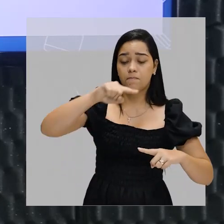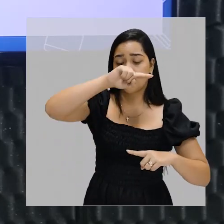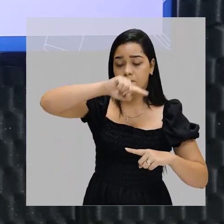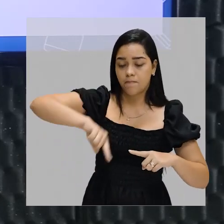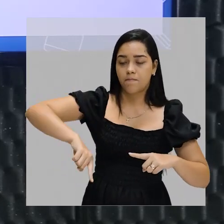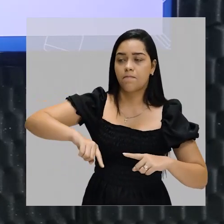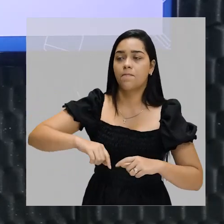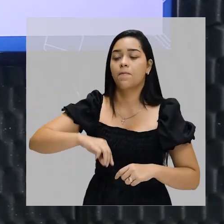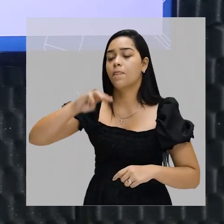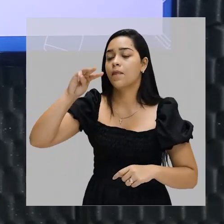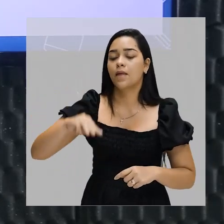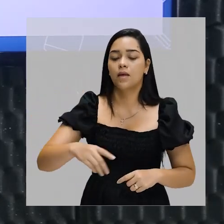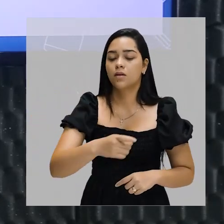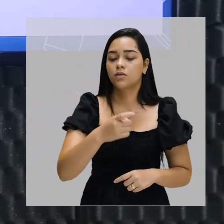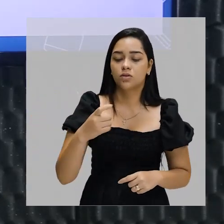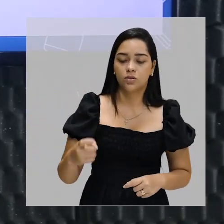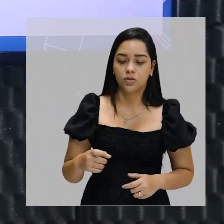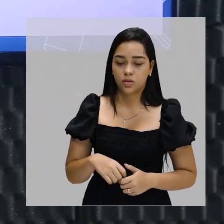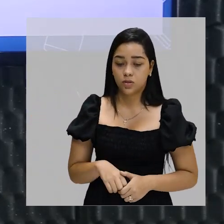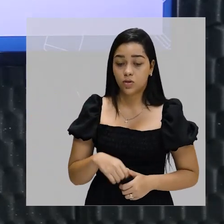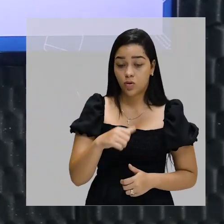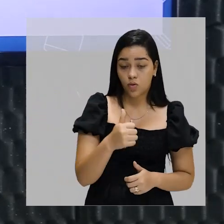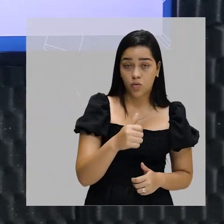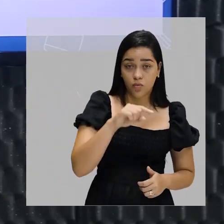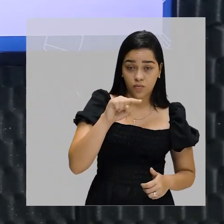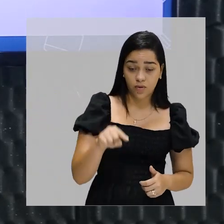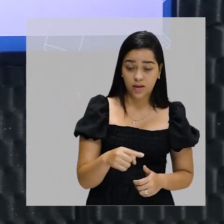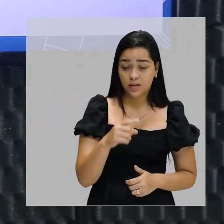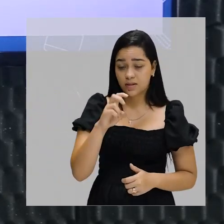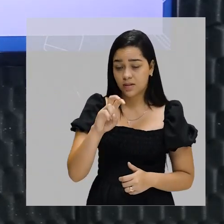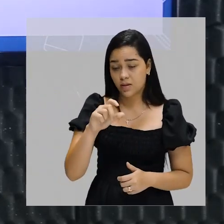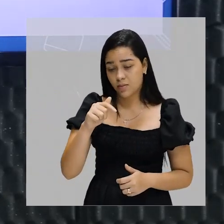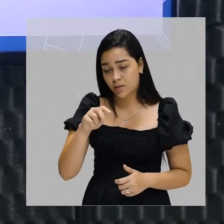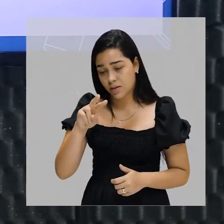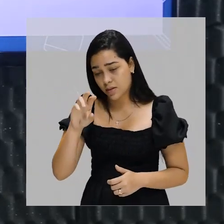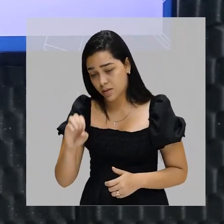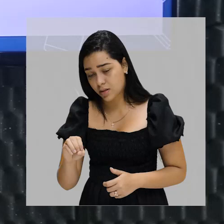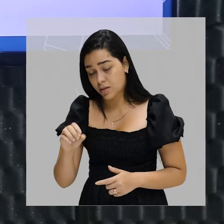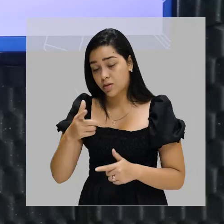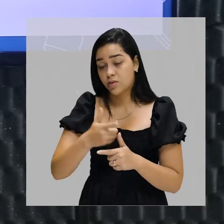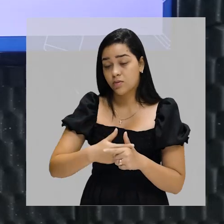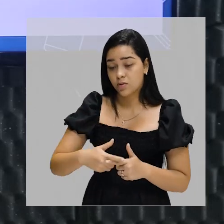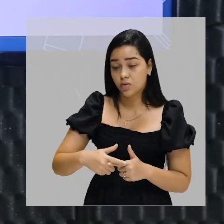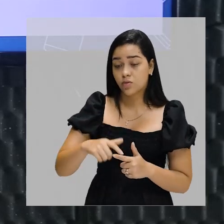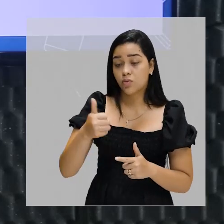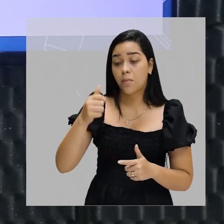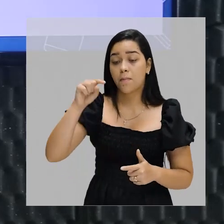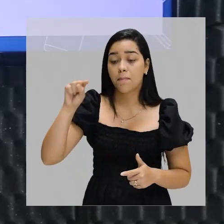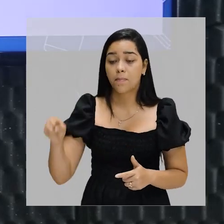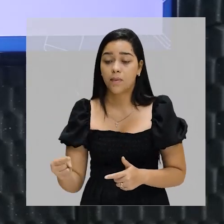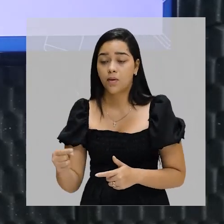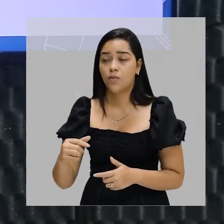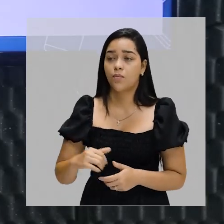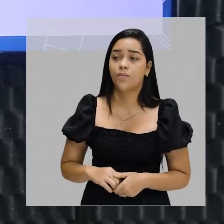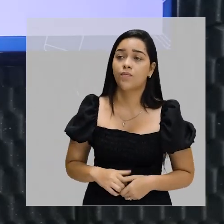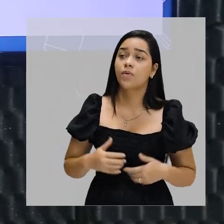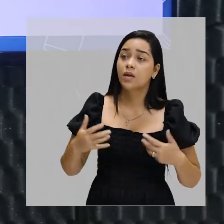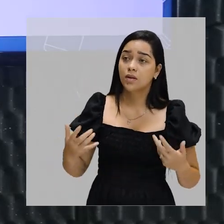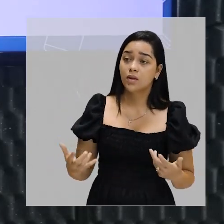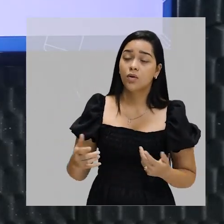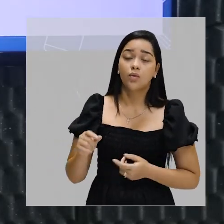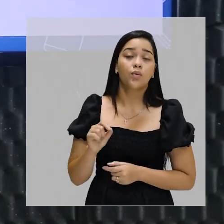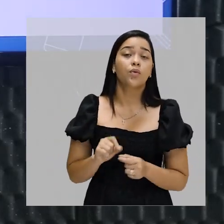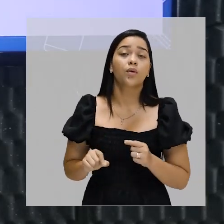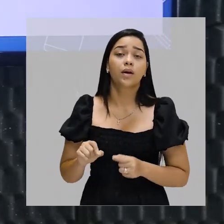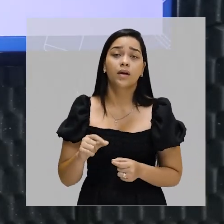simples. Quem vai ser x? 1 vezes 5.750 dividido por 1000. Então, na verdade,